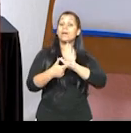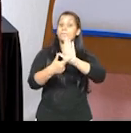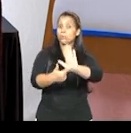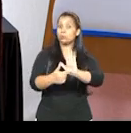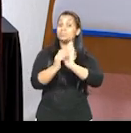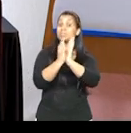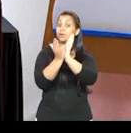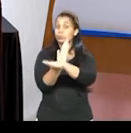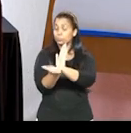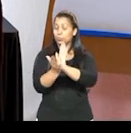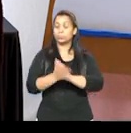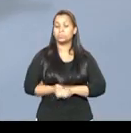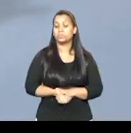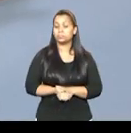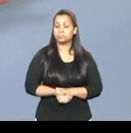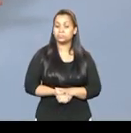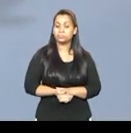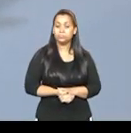Observe.